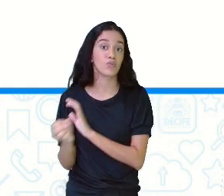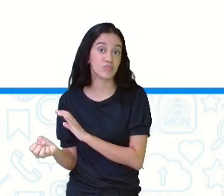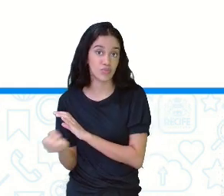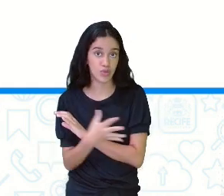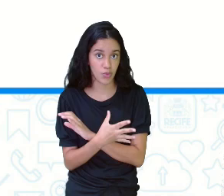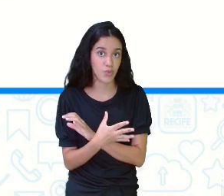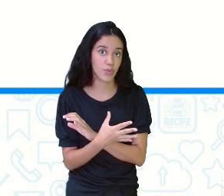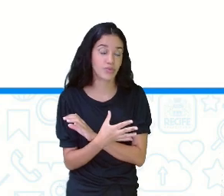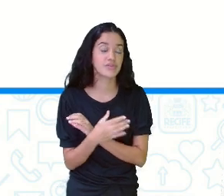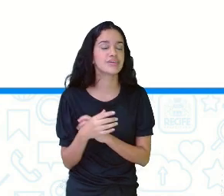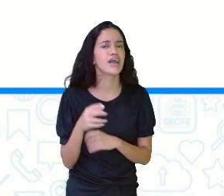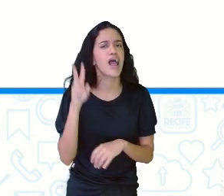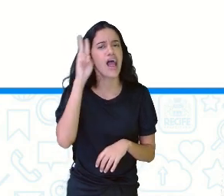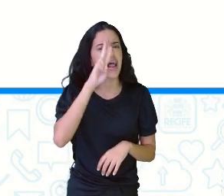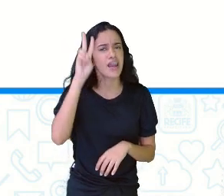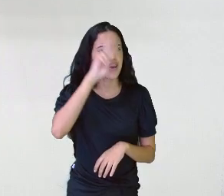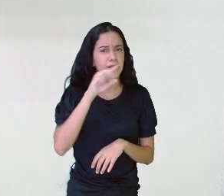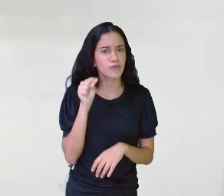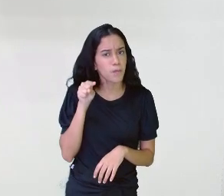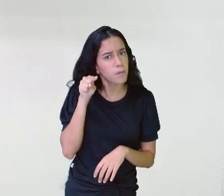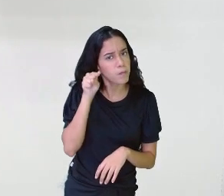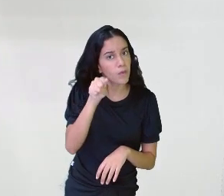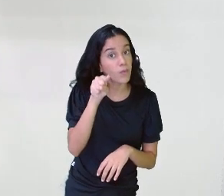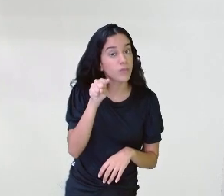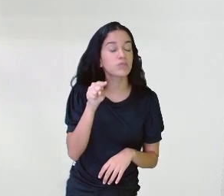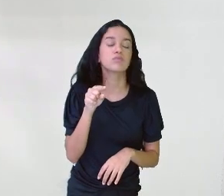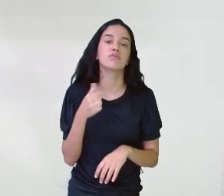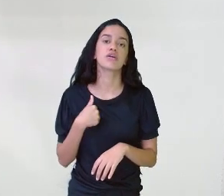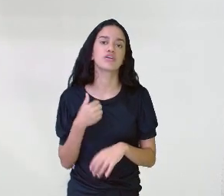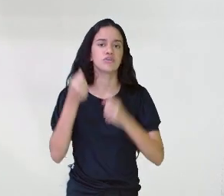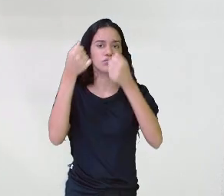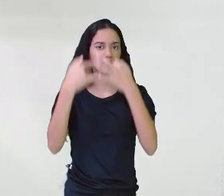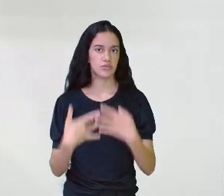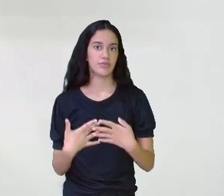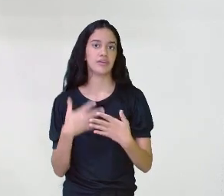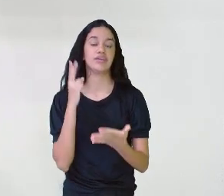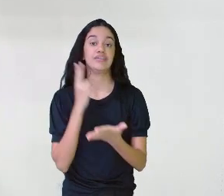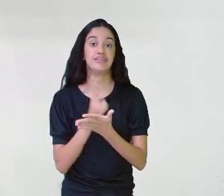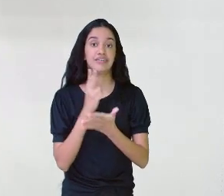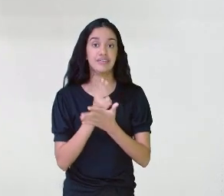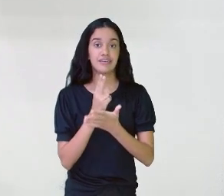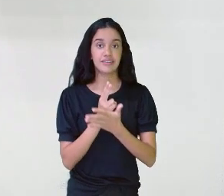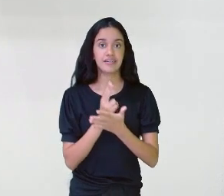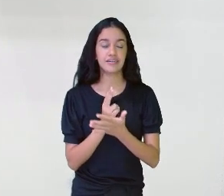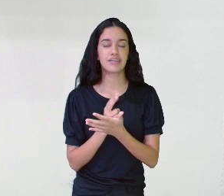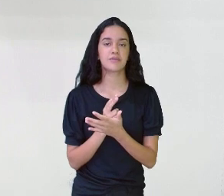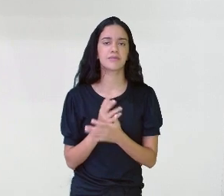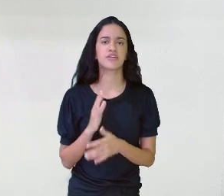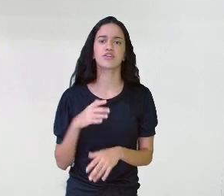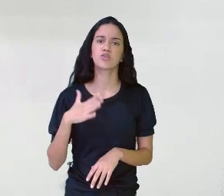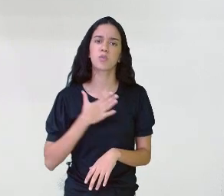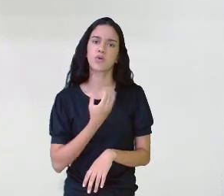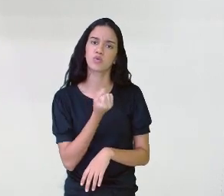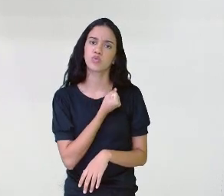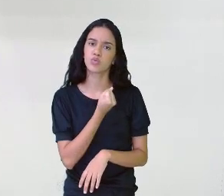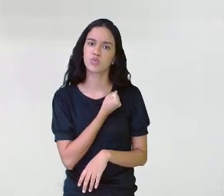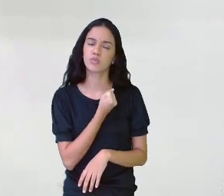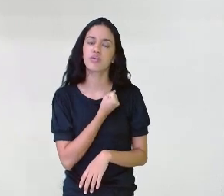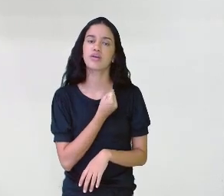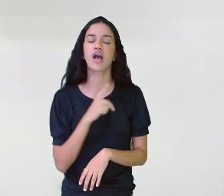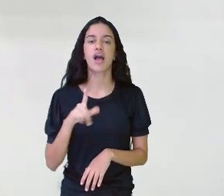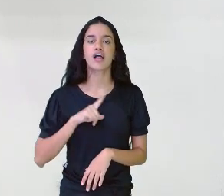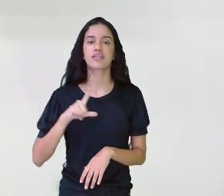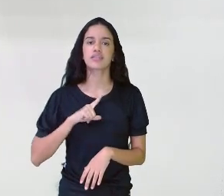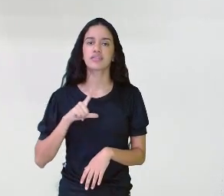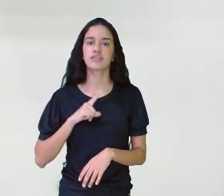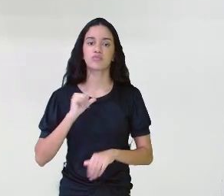denominado de classe. Lembra do pontinho que eu falei? Sempre quando no meu numeral estiver um pontinho é